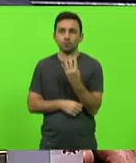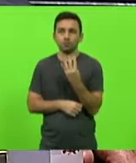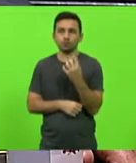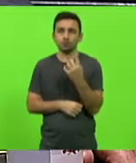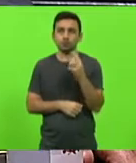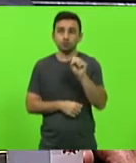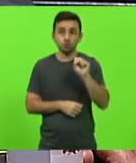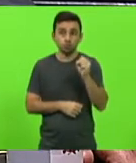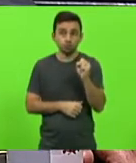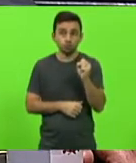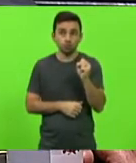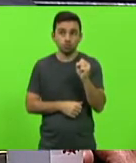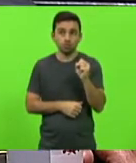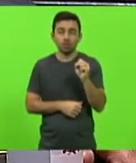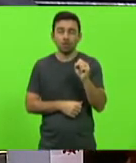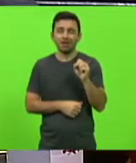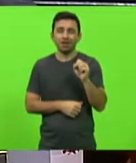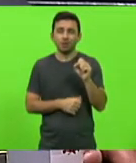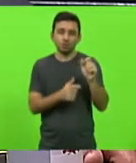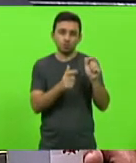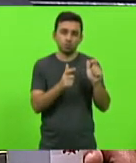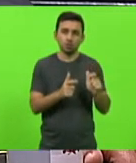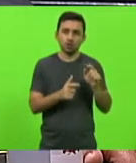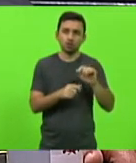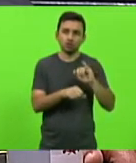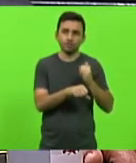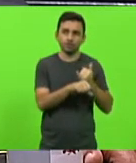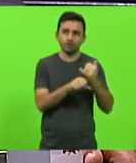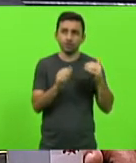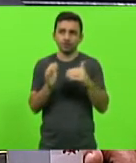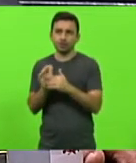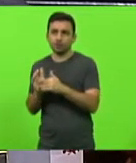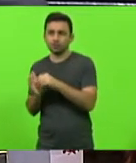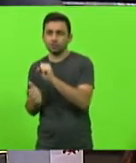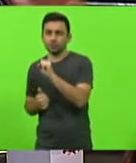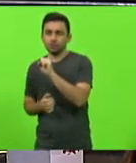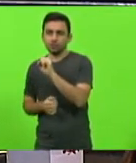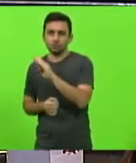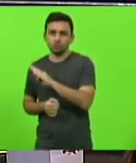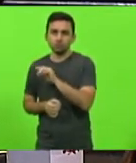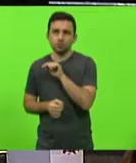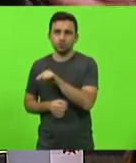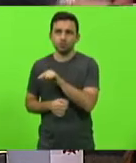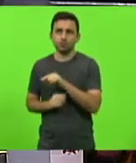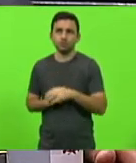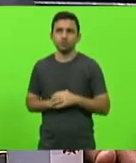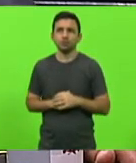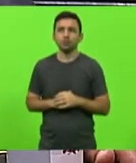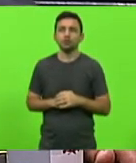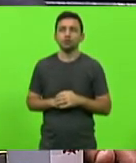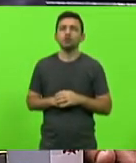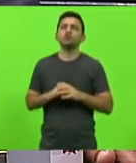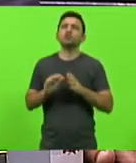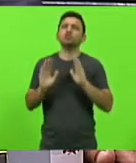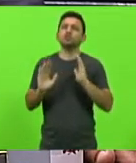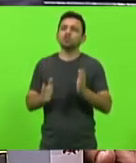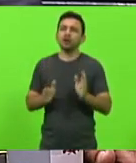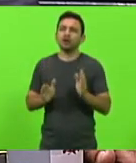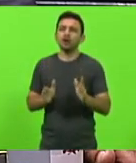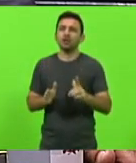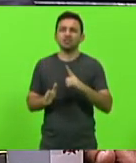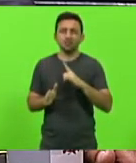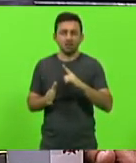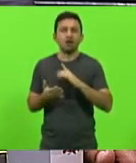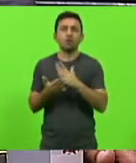SC-418, que vai de Joinville a São Bento do Sul, e que já tem alguns